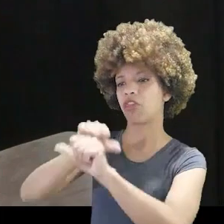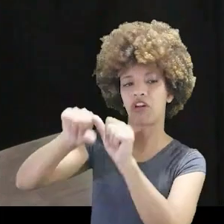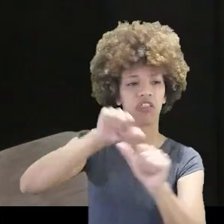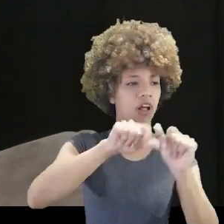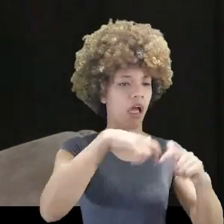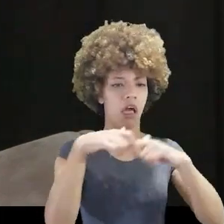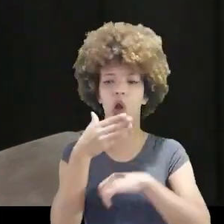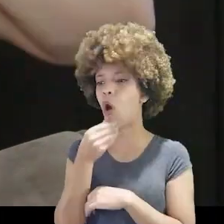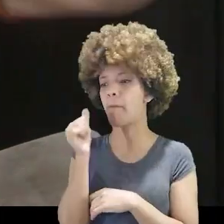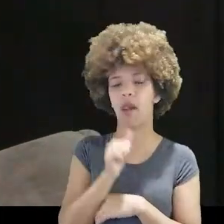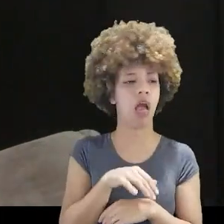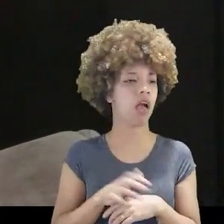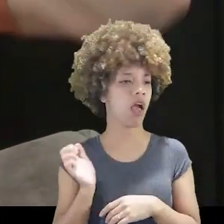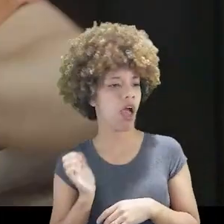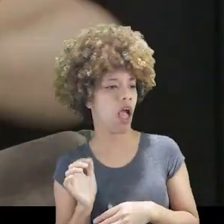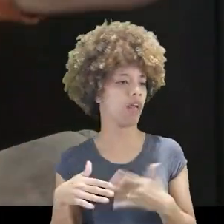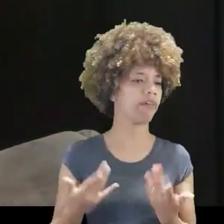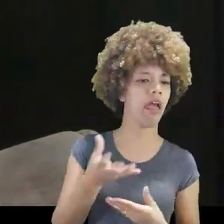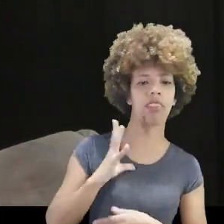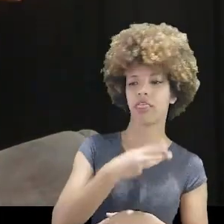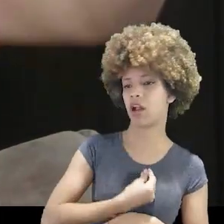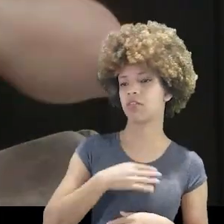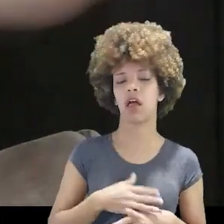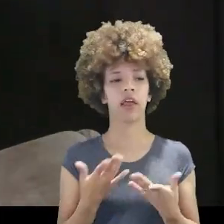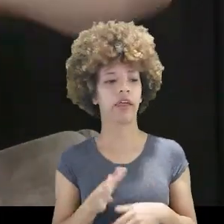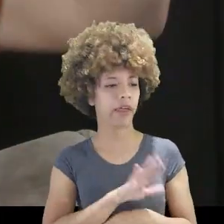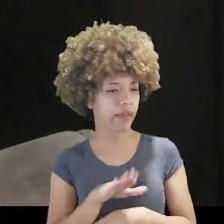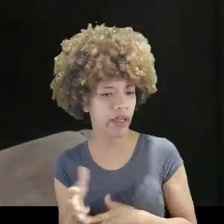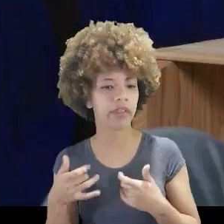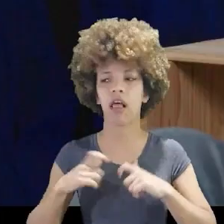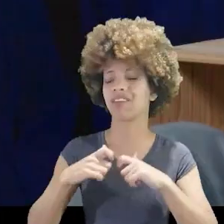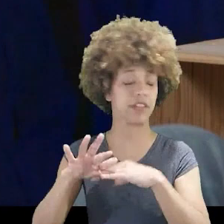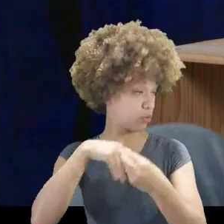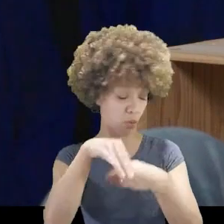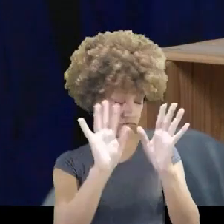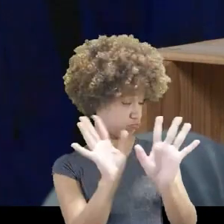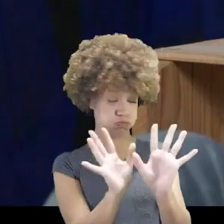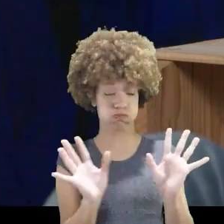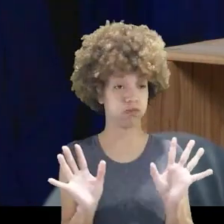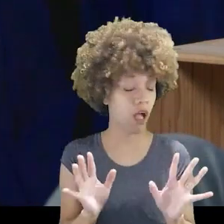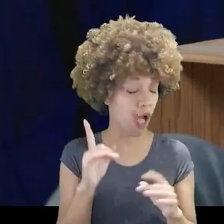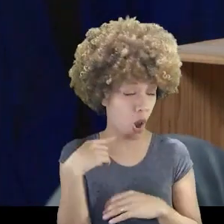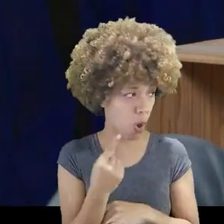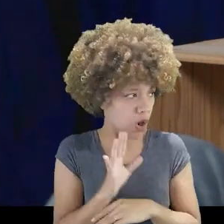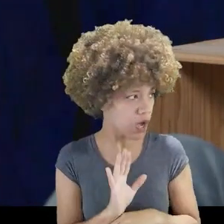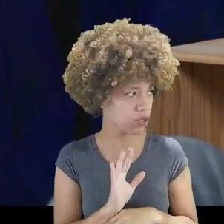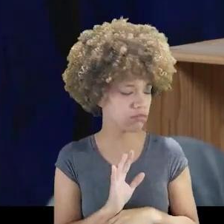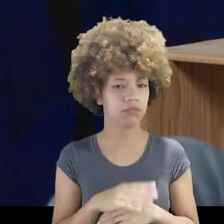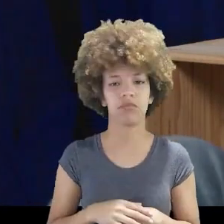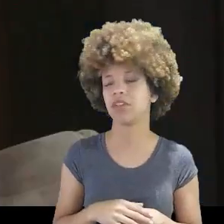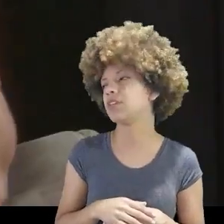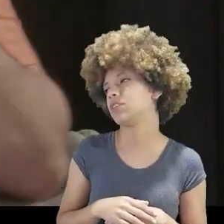pega o homem pegar um homem pega mulher mulher pegar gay pega trânsito pega mulher criança quer transar eu tamanho da uma coisa muito